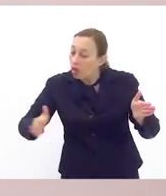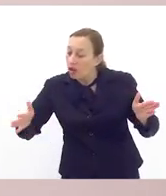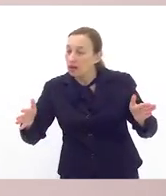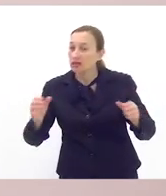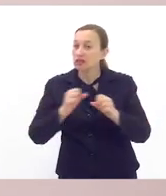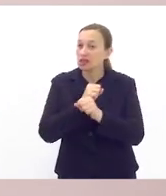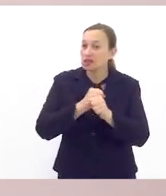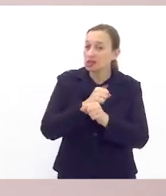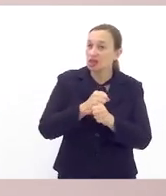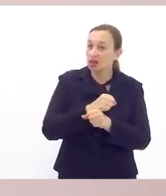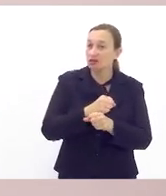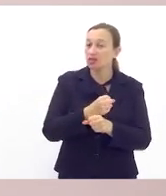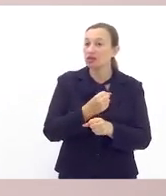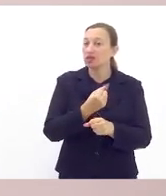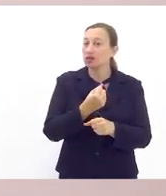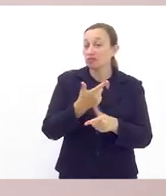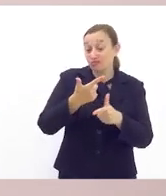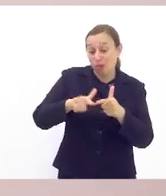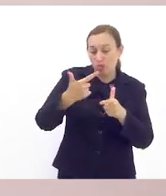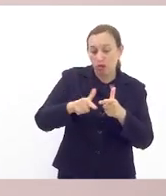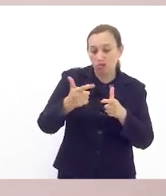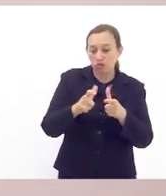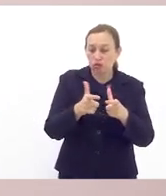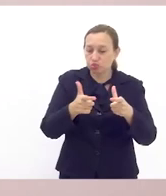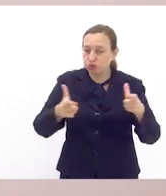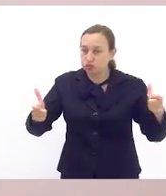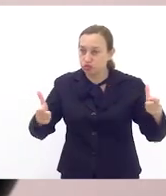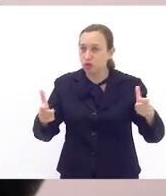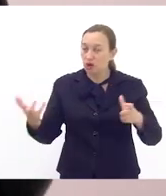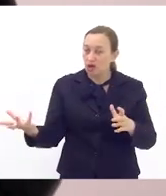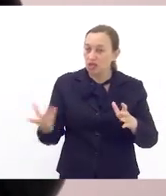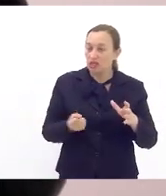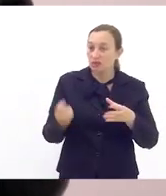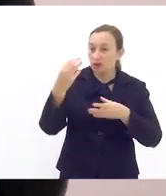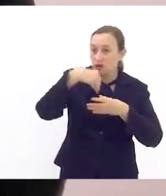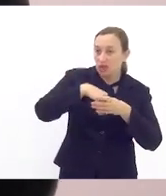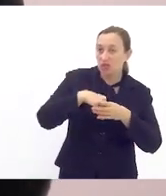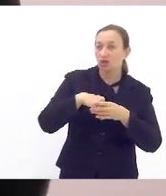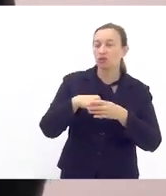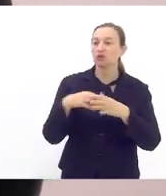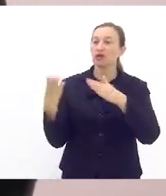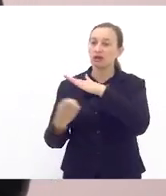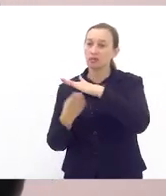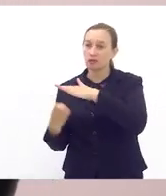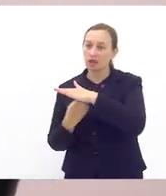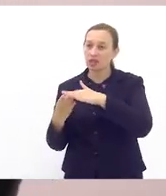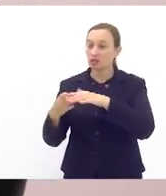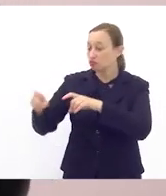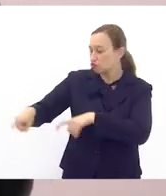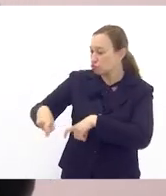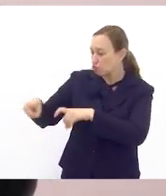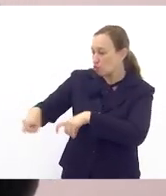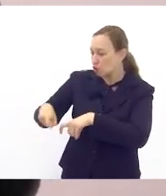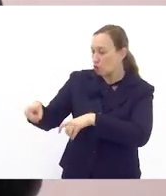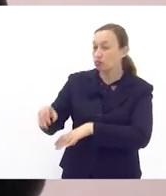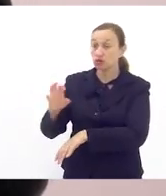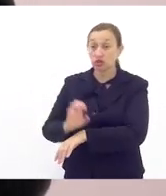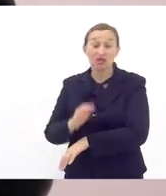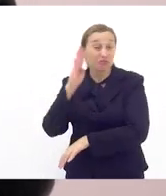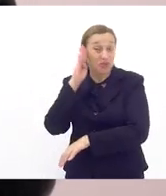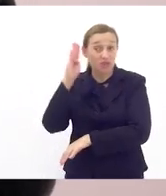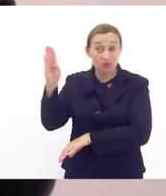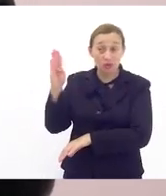uma crescente aí de problemas a gente recebeu da Light problemas aí pelo interior do Estado principalmente aí na